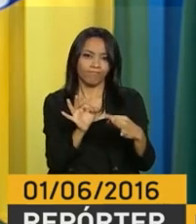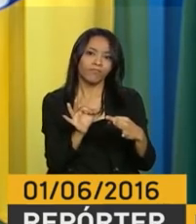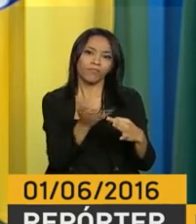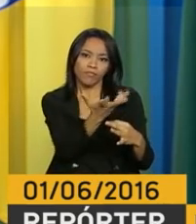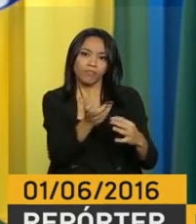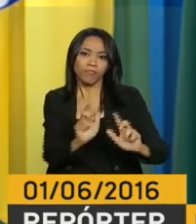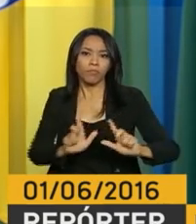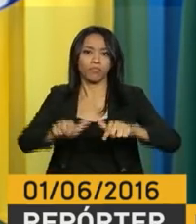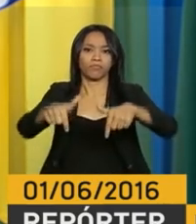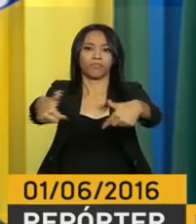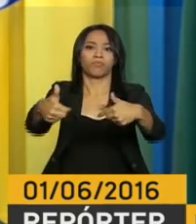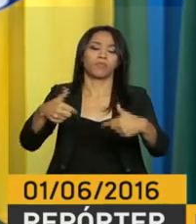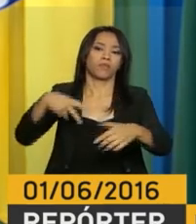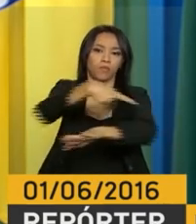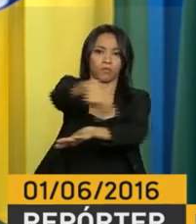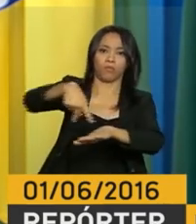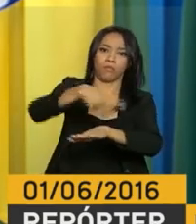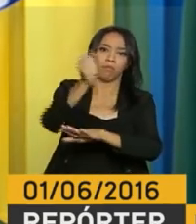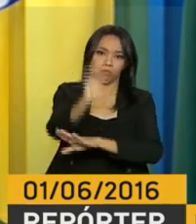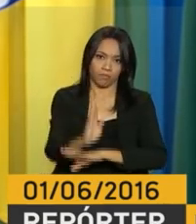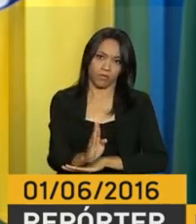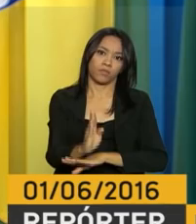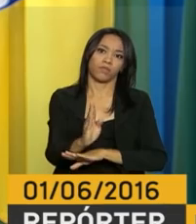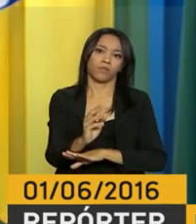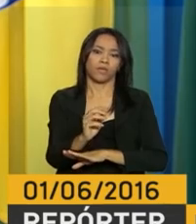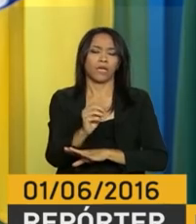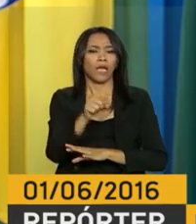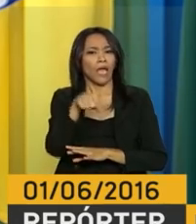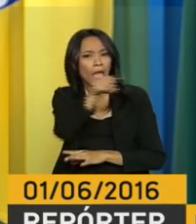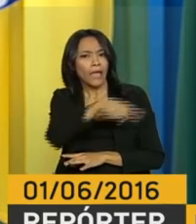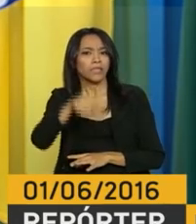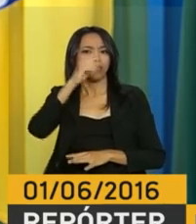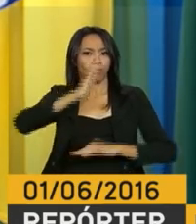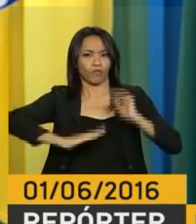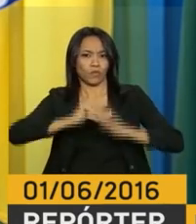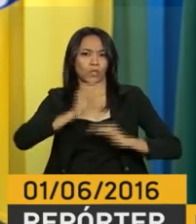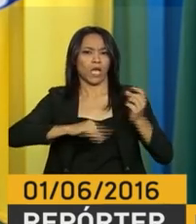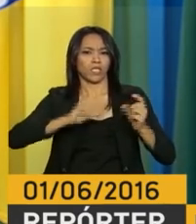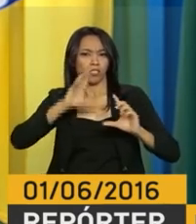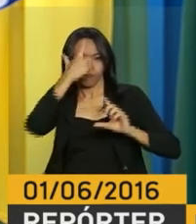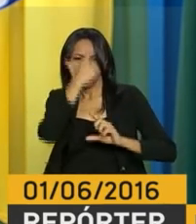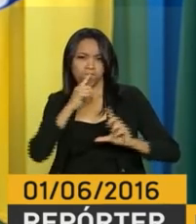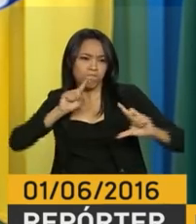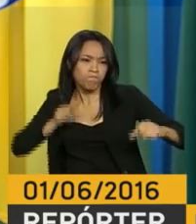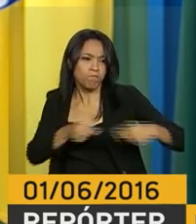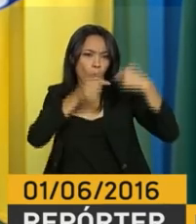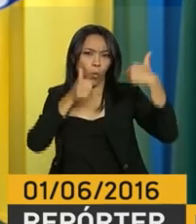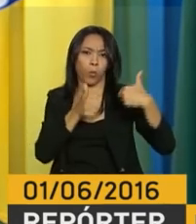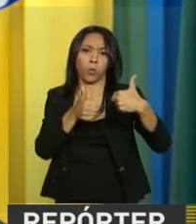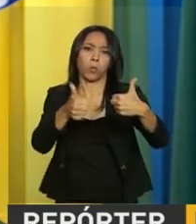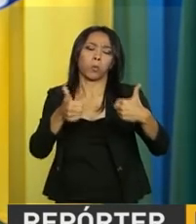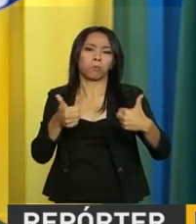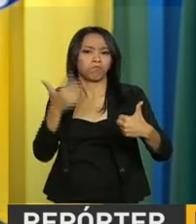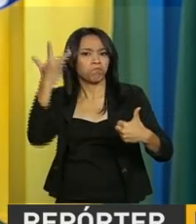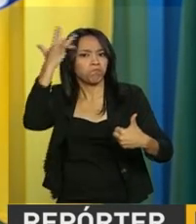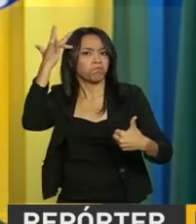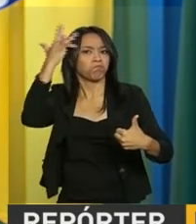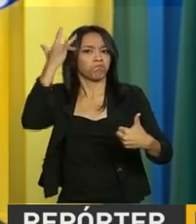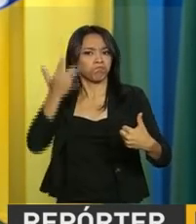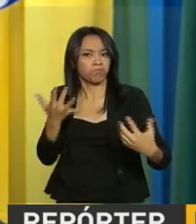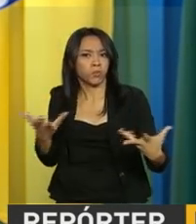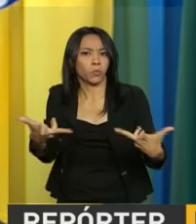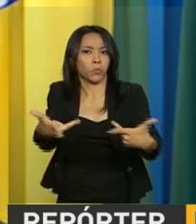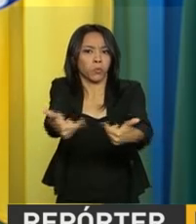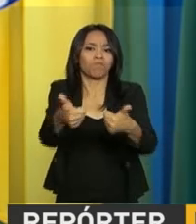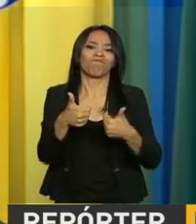brasileiro ou seja um perfil de competência e eficiência